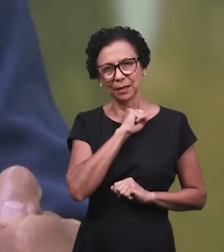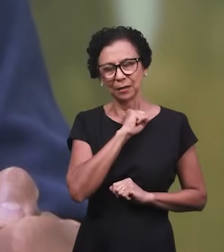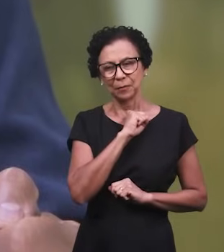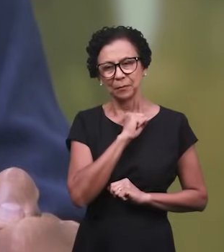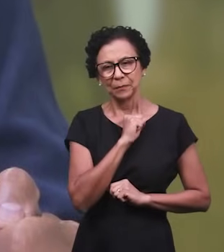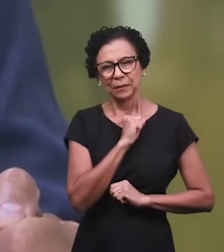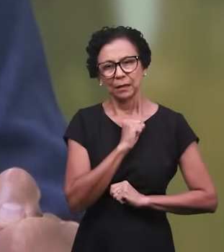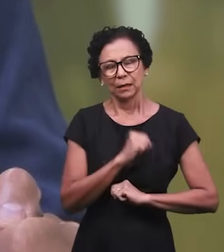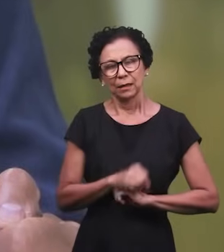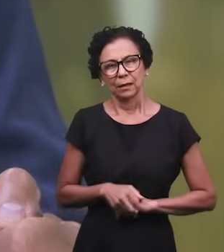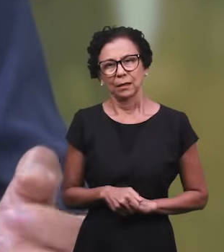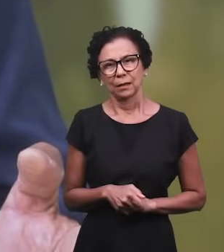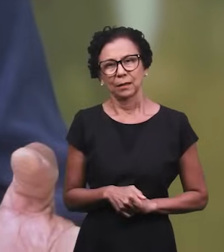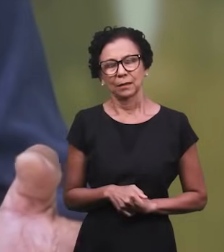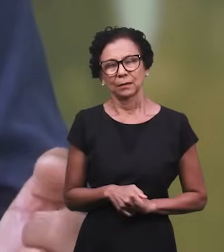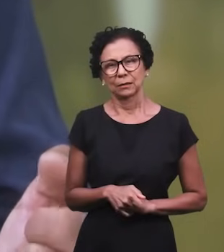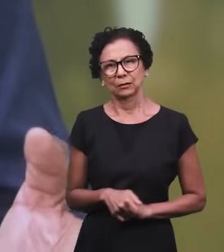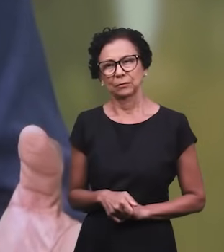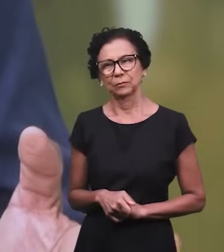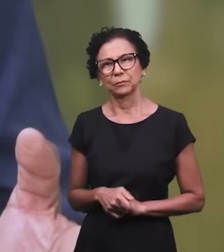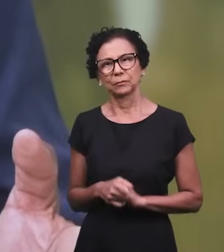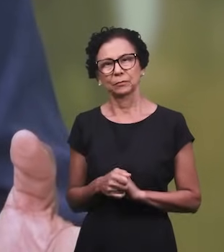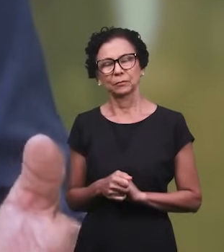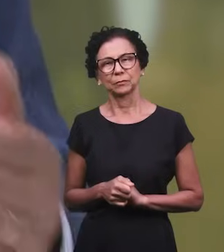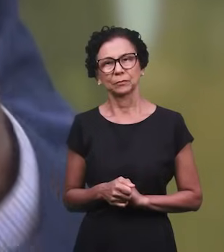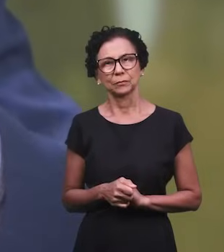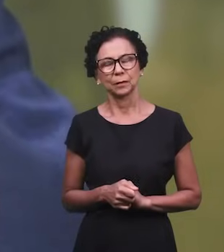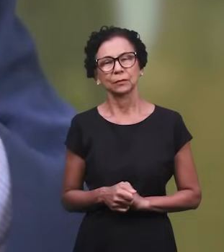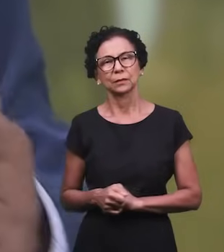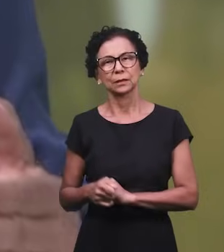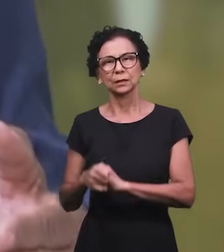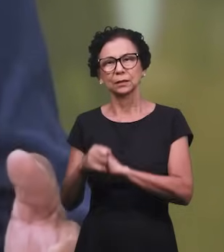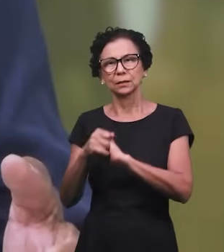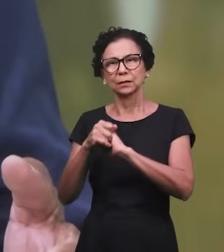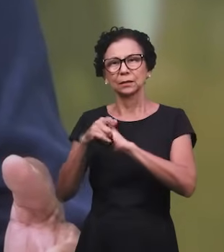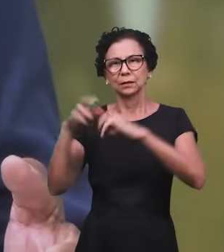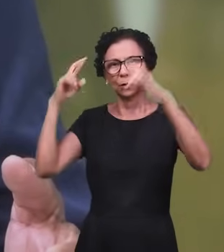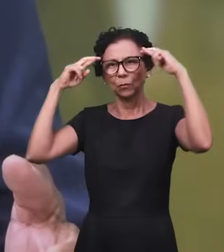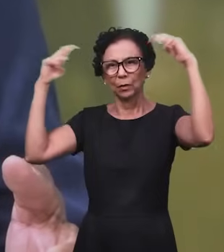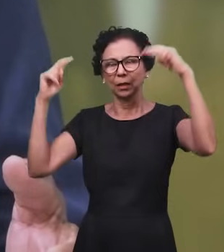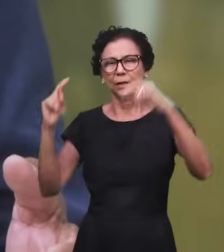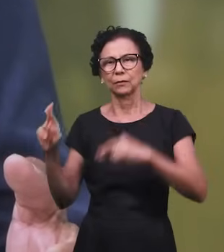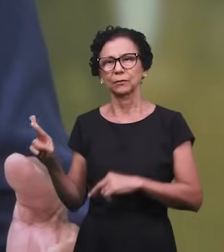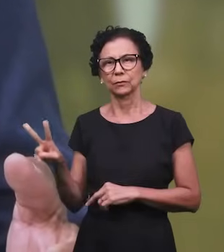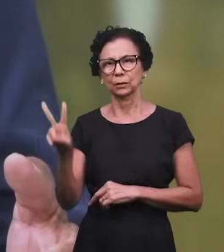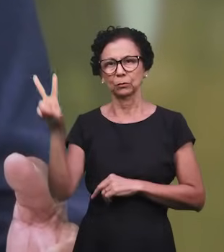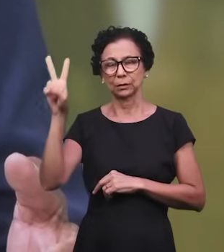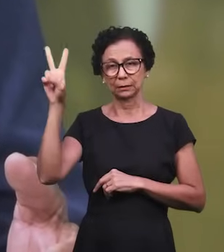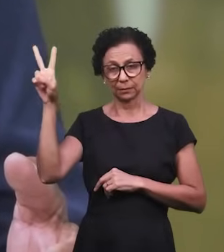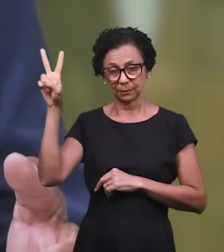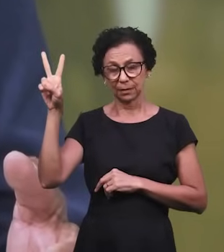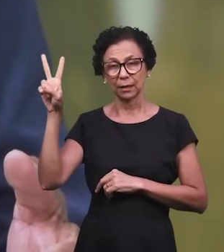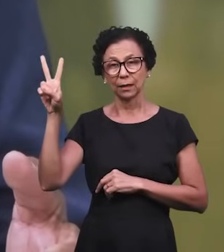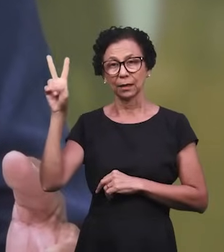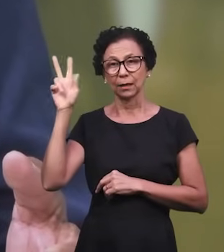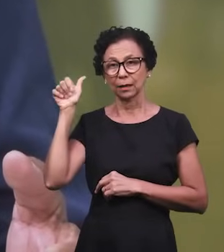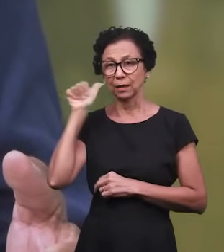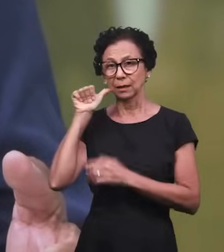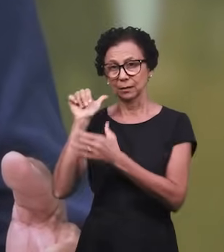poder Honrar realmente da honra valorizar a sua esposa como diz o texto bíblico eh dando honra à esposa